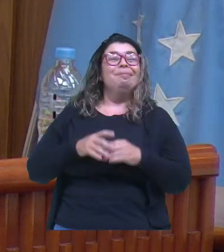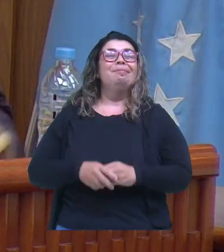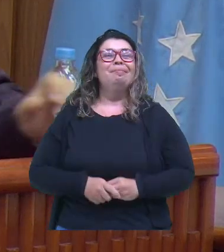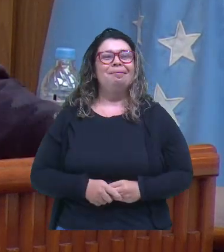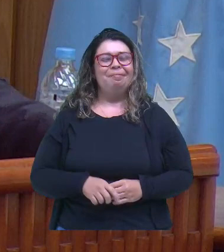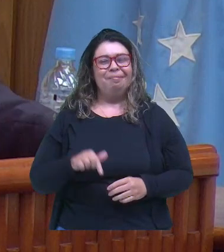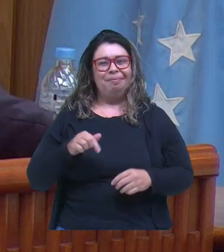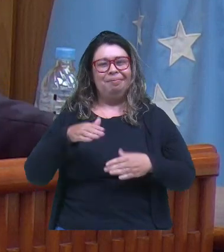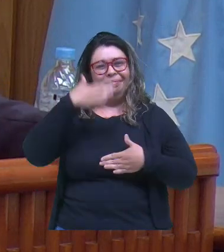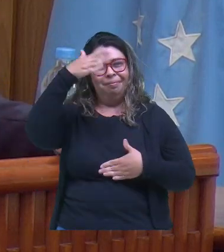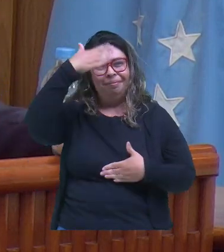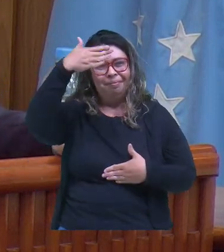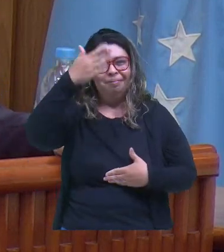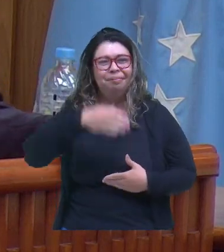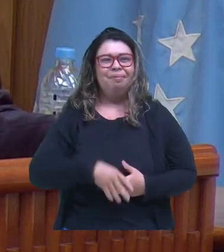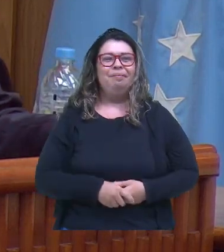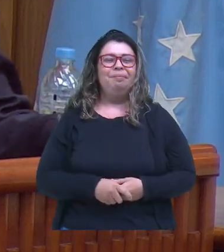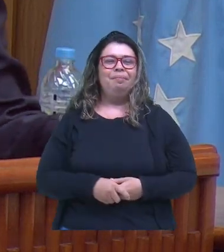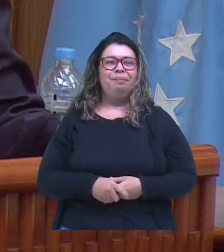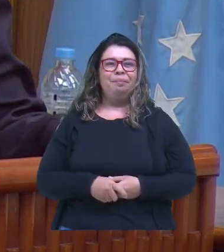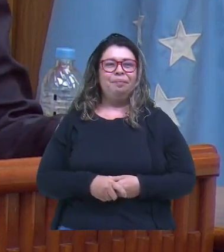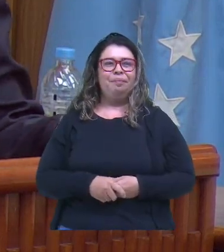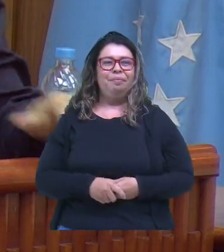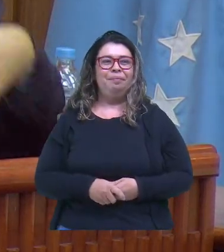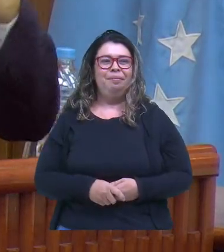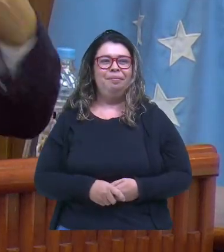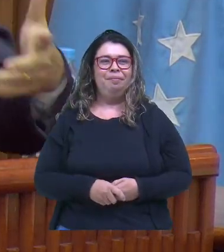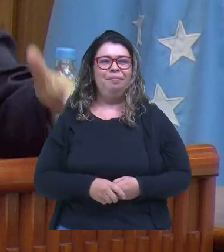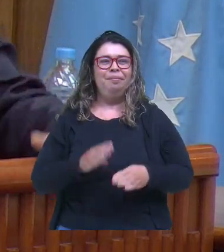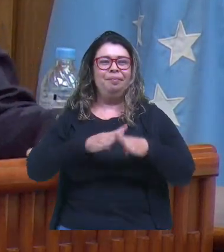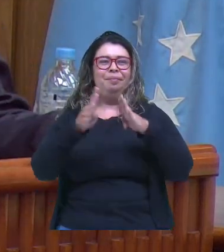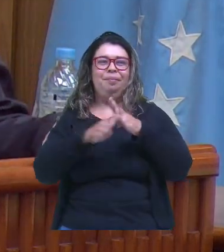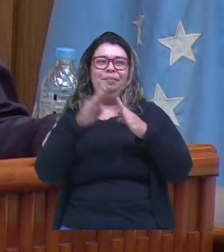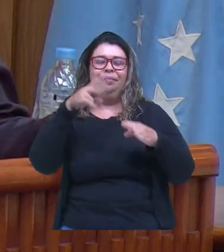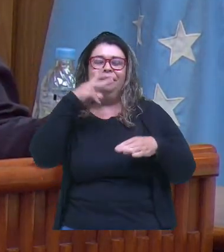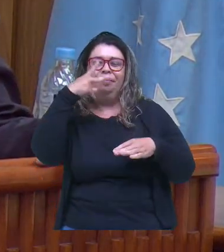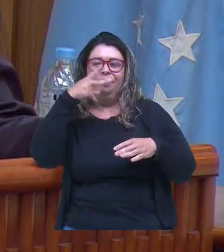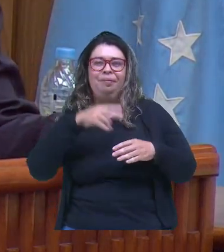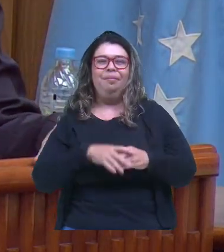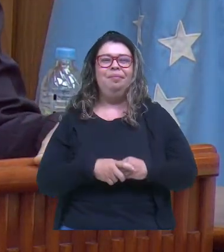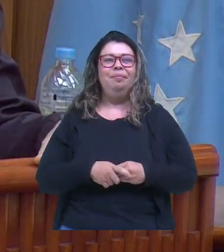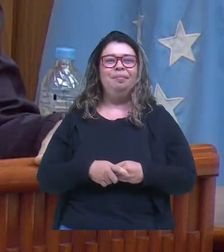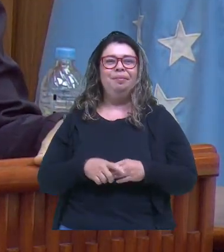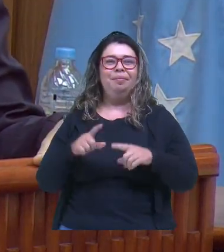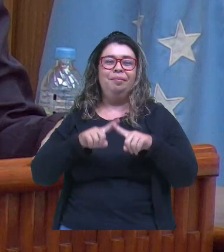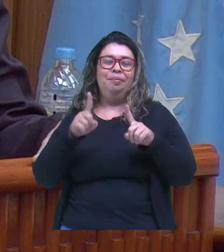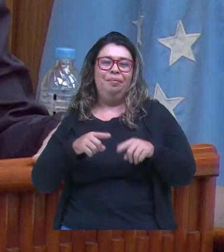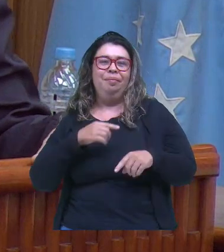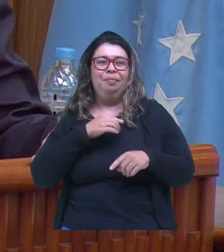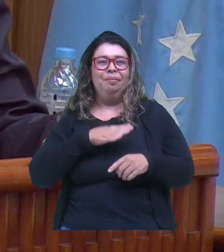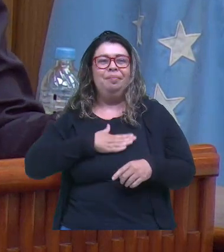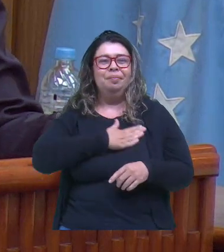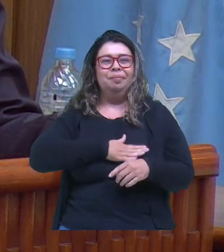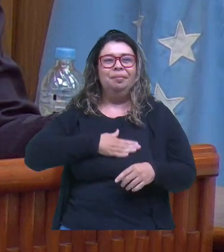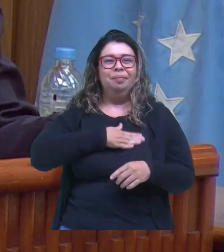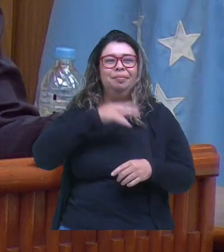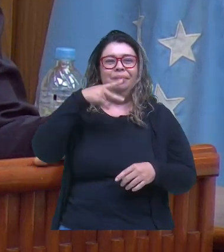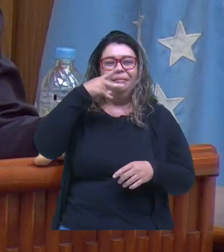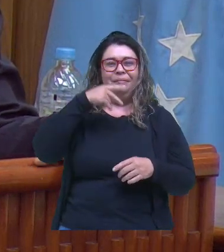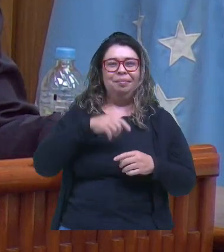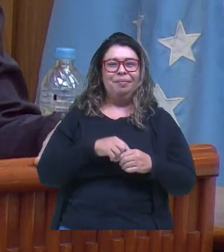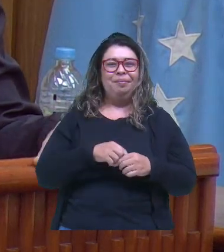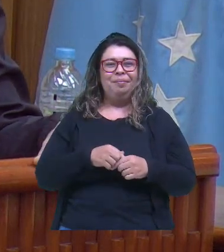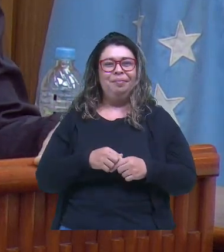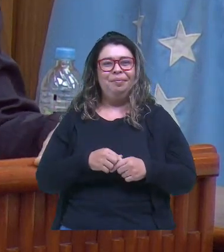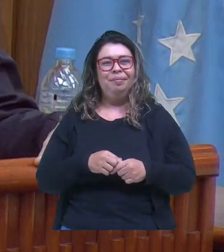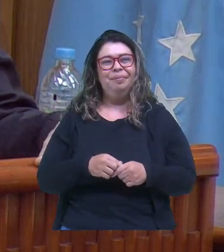surpresa por essa homenagem. Então, tudo aquilo que já foi dito, tudo aquilo que já foi falado, mas eu gostaria de compartilhar com essa turma desse